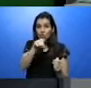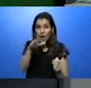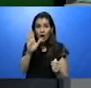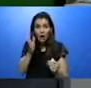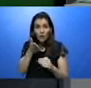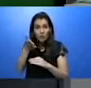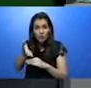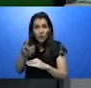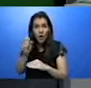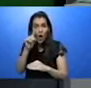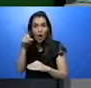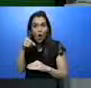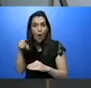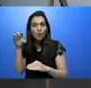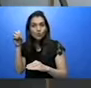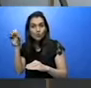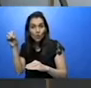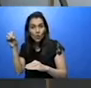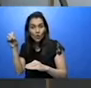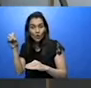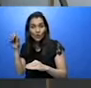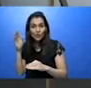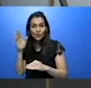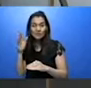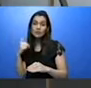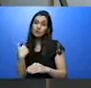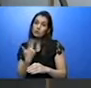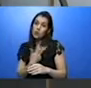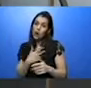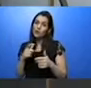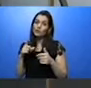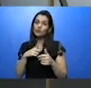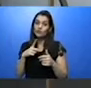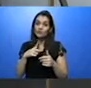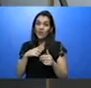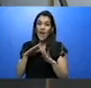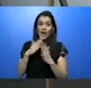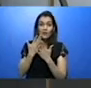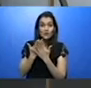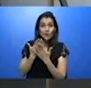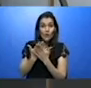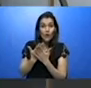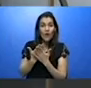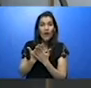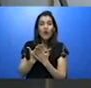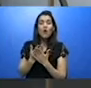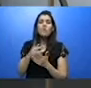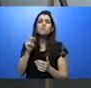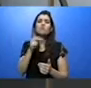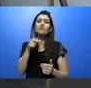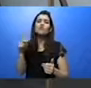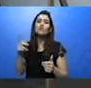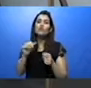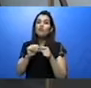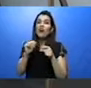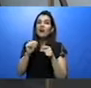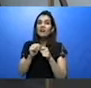zoológico? Eu tenho certeza que se nós estivéssemos na escola, sua professora ou professor faria, né, visita ao Rancho